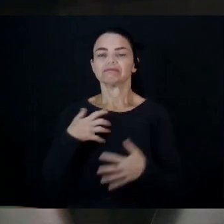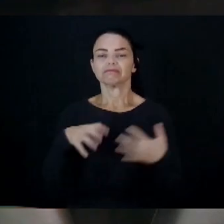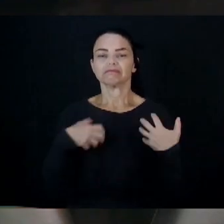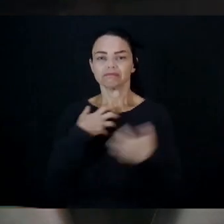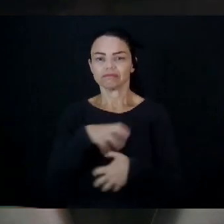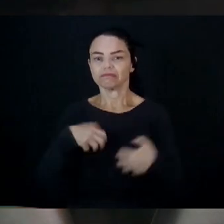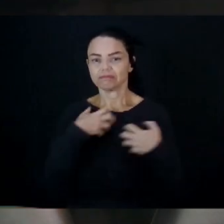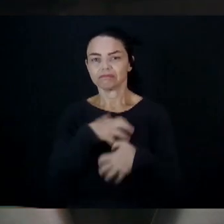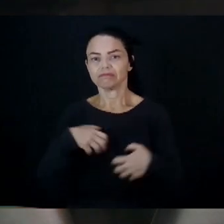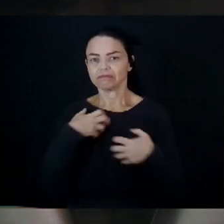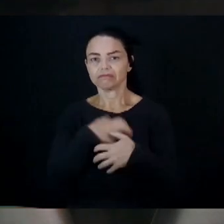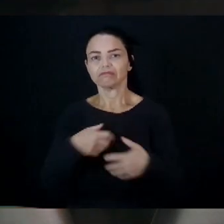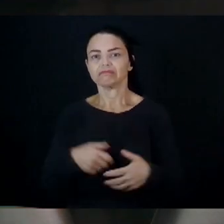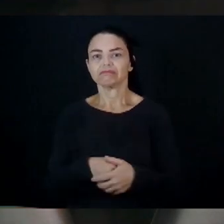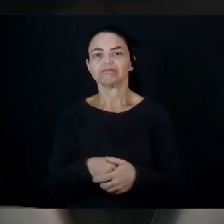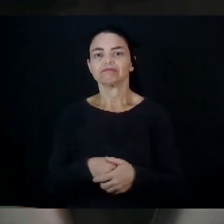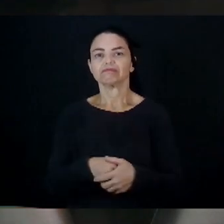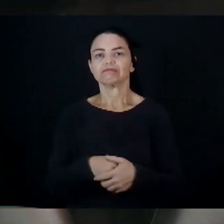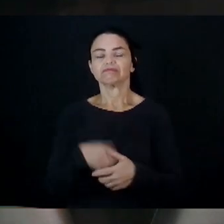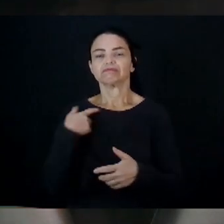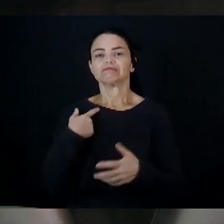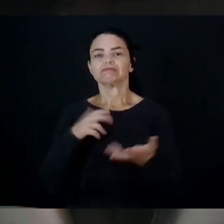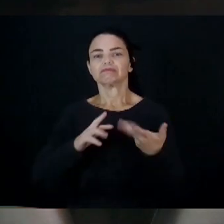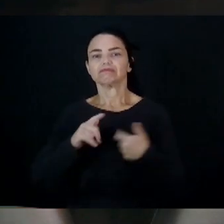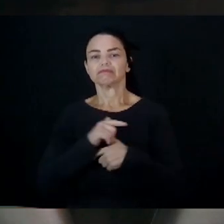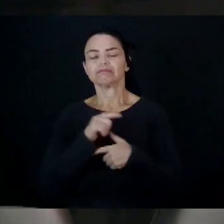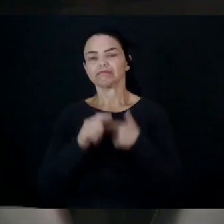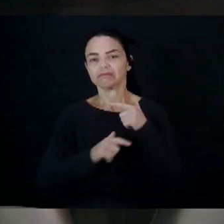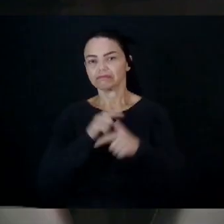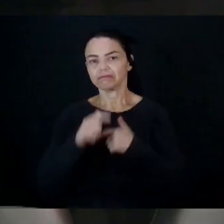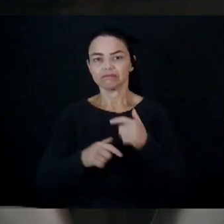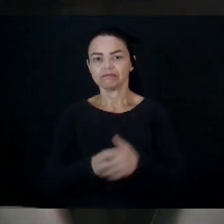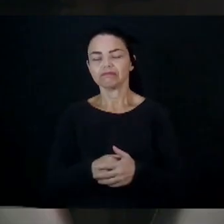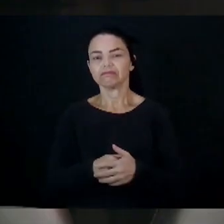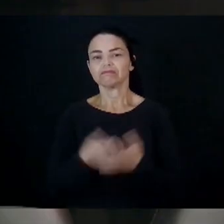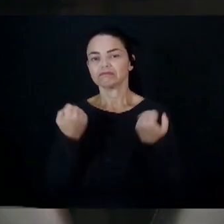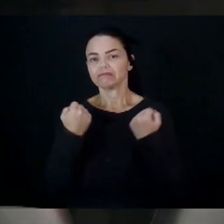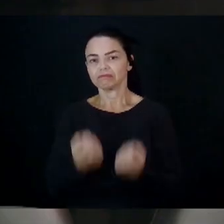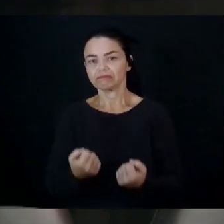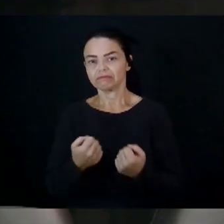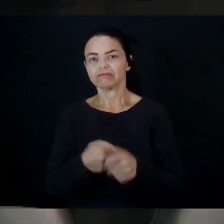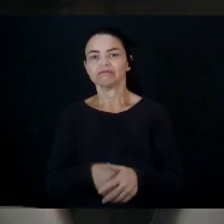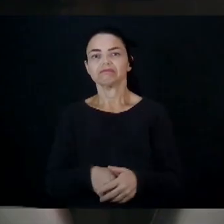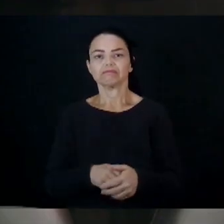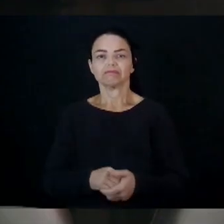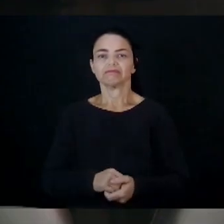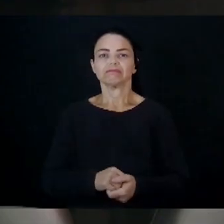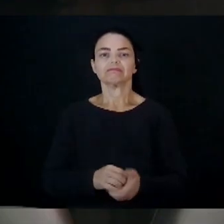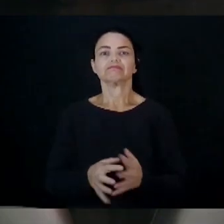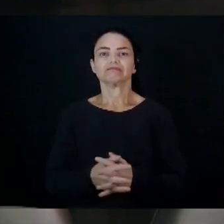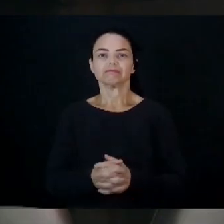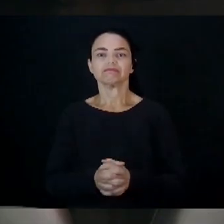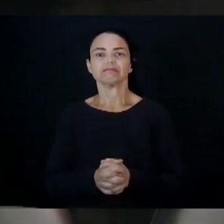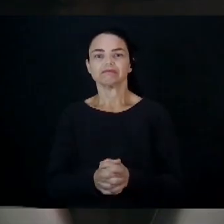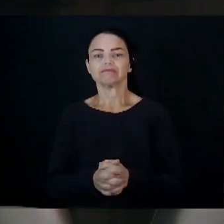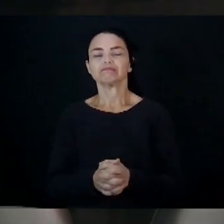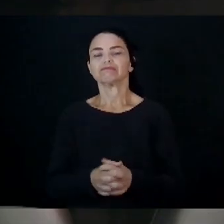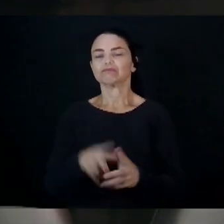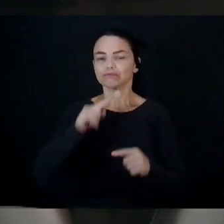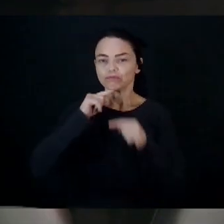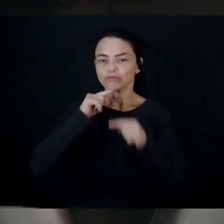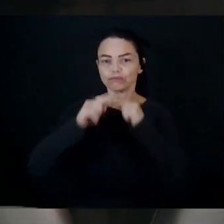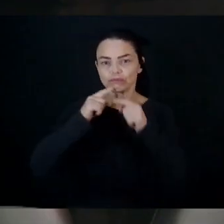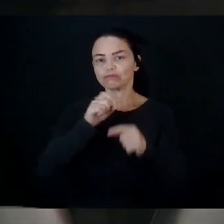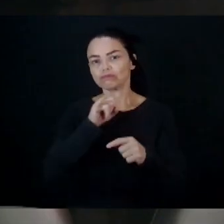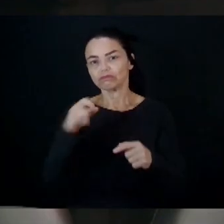De multitarefas, né? Dessa sobrecarga atencional. Então, na dúvida, se está